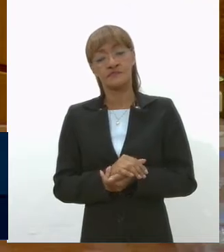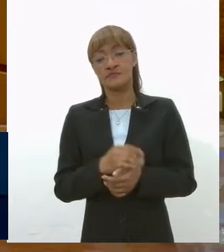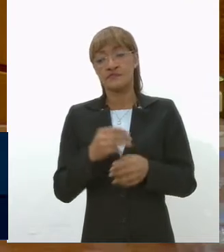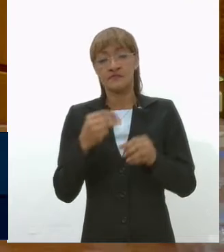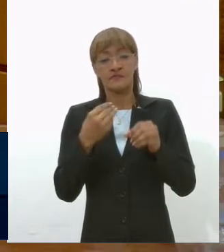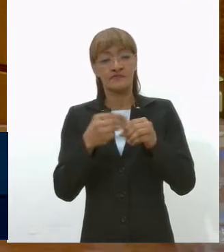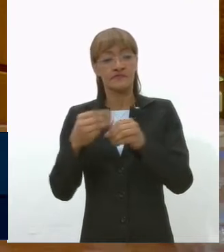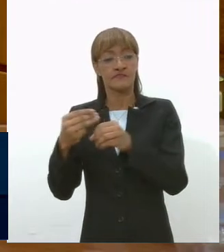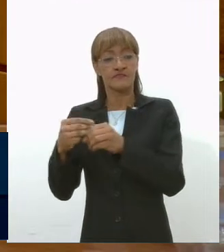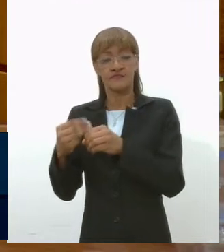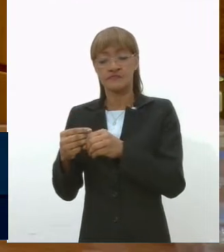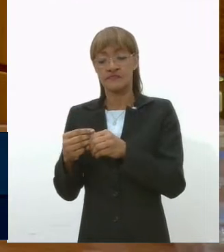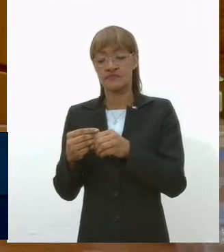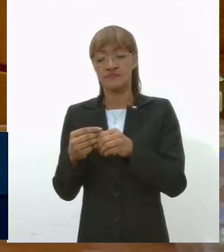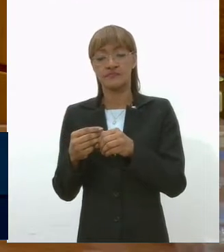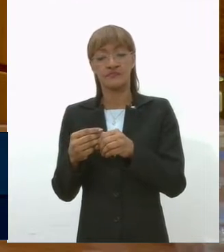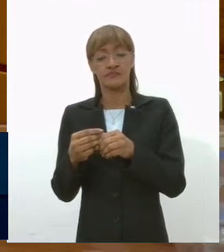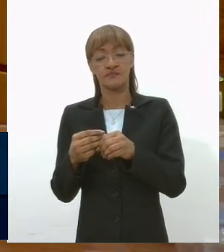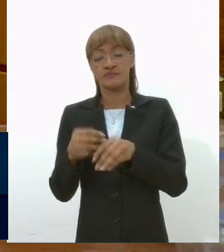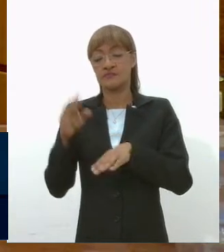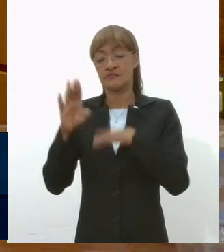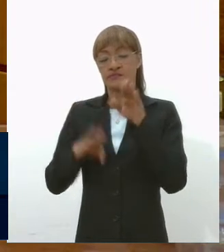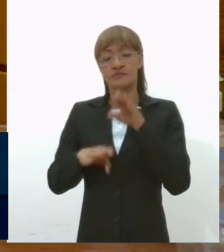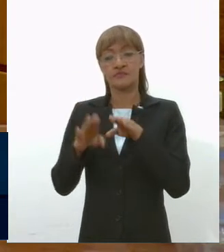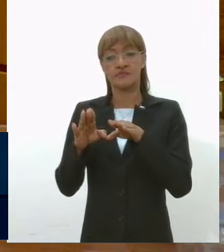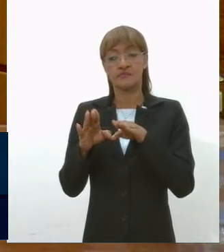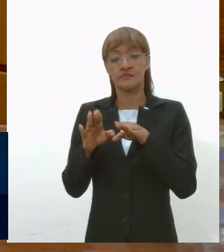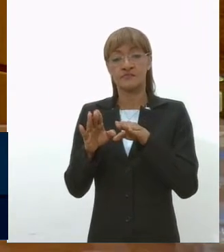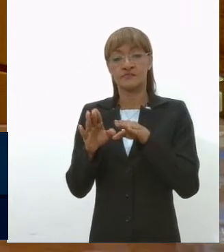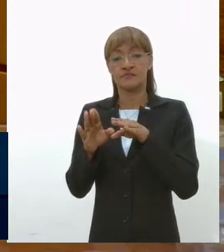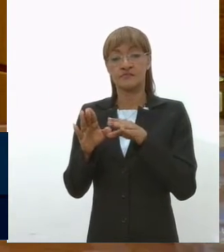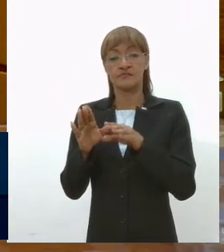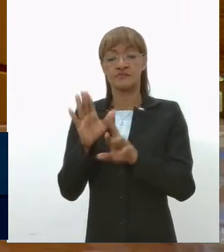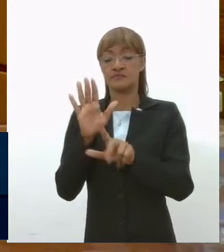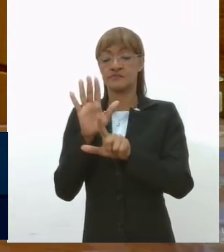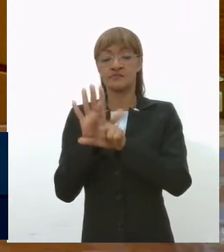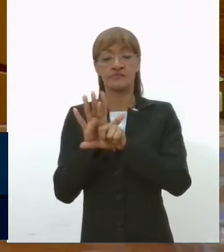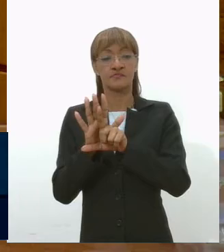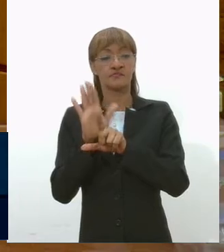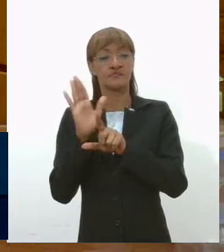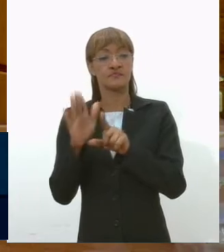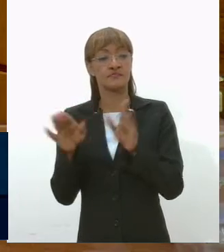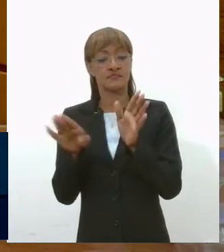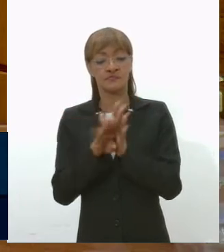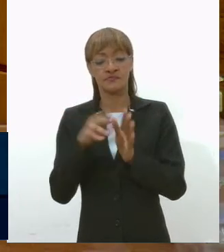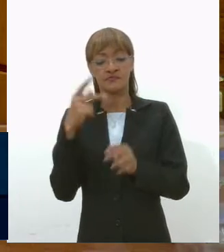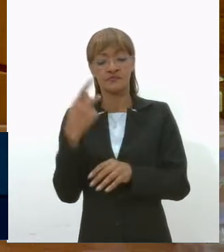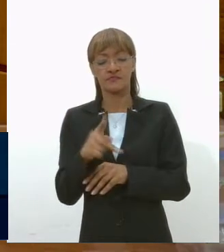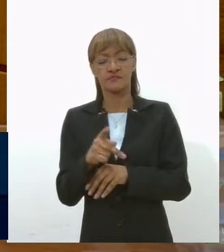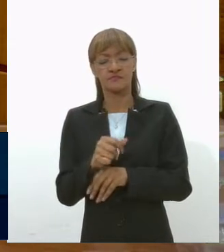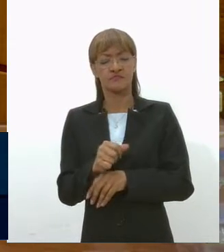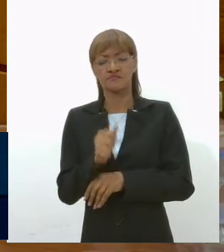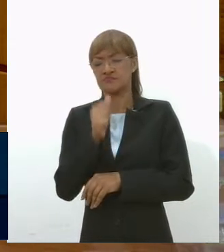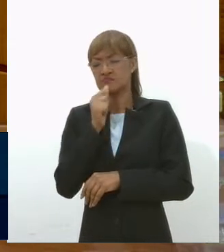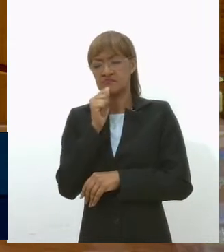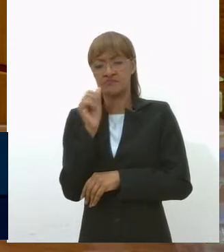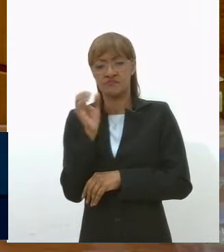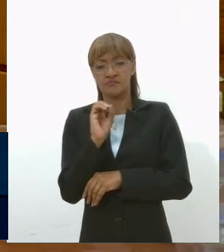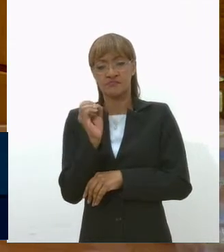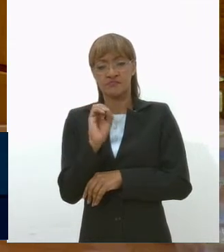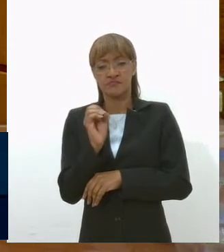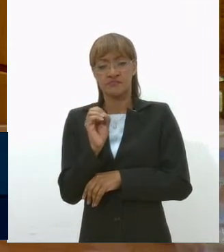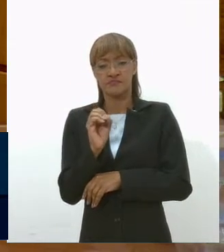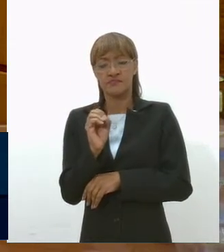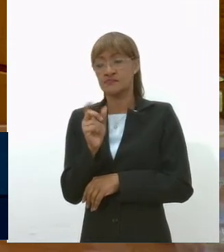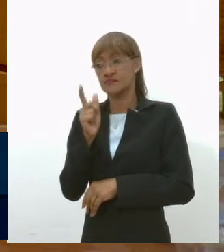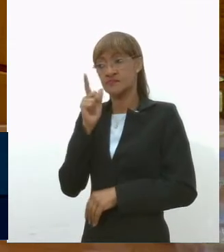vezes, essas leis, esses incentivos, chegaram a municípios que muitas vezes sequer foram alcançados por qualquer